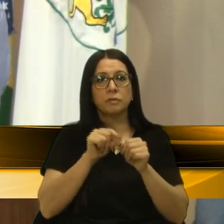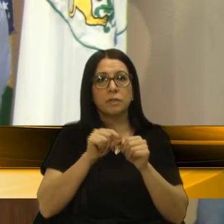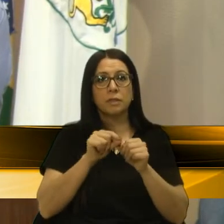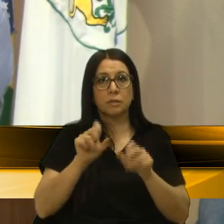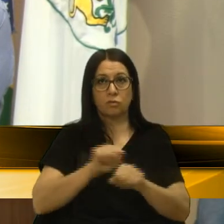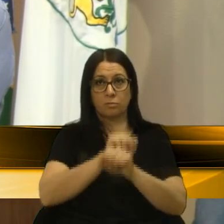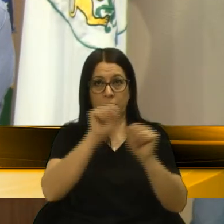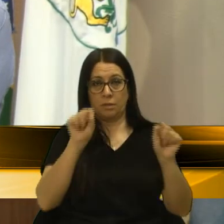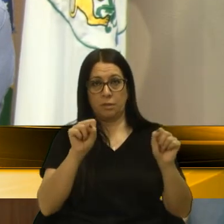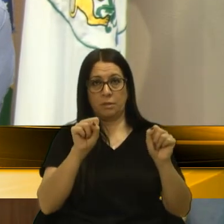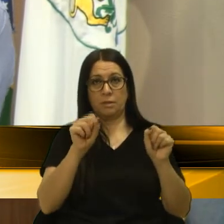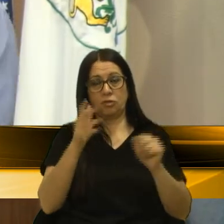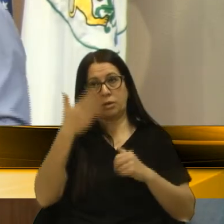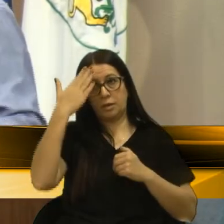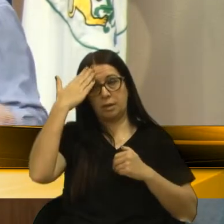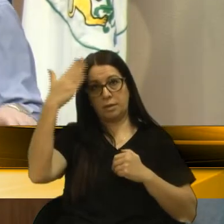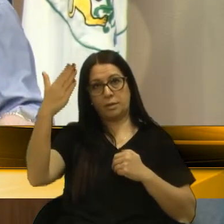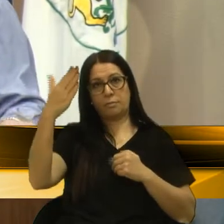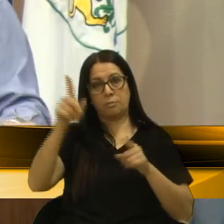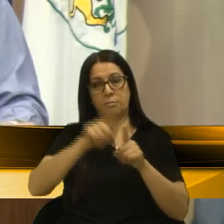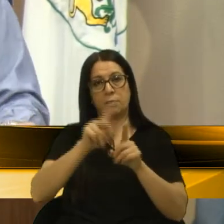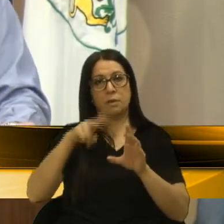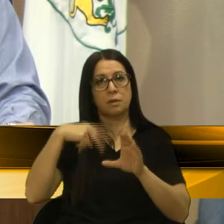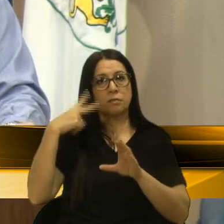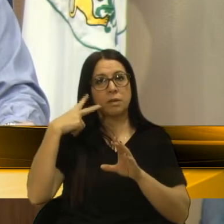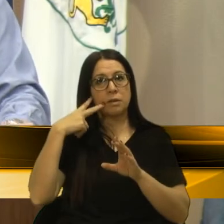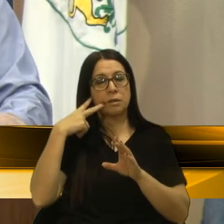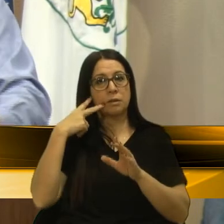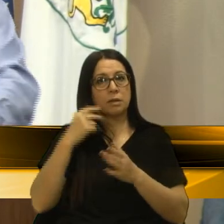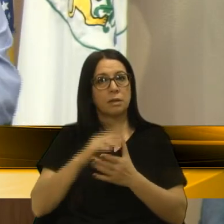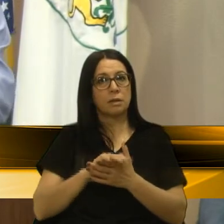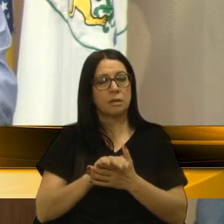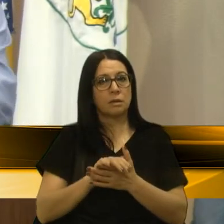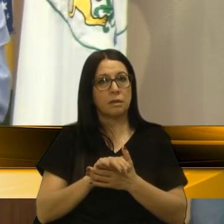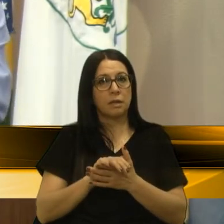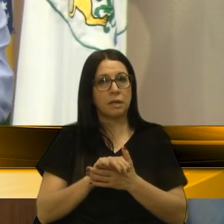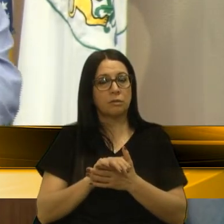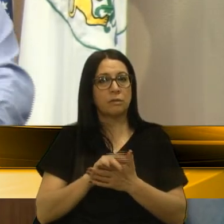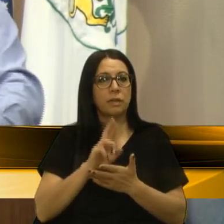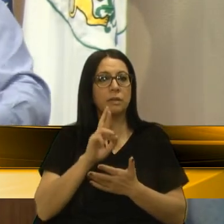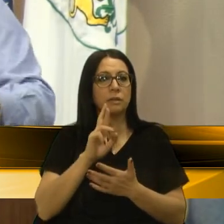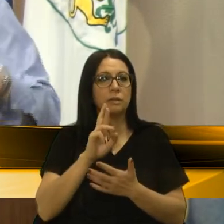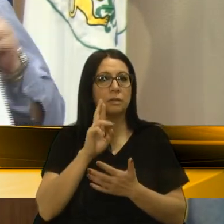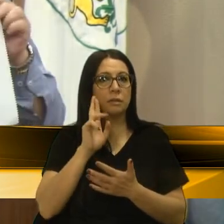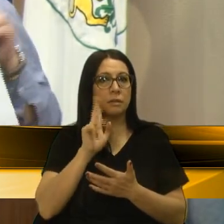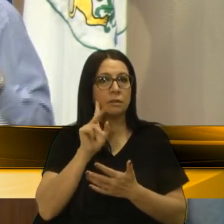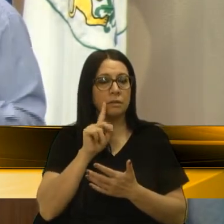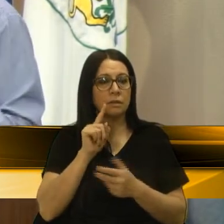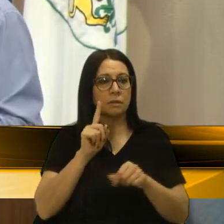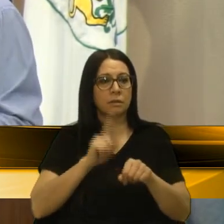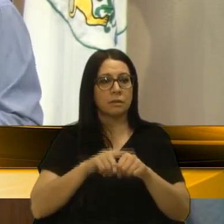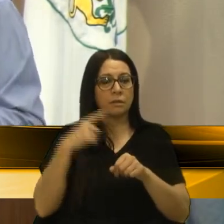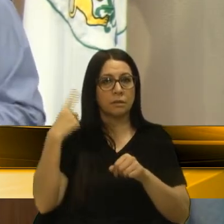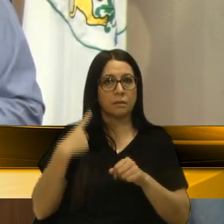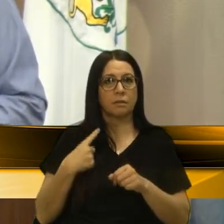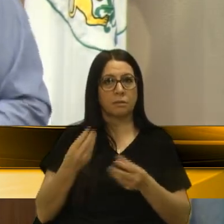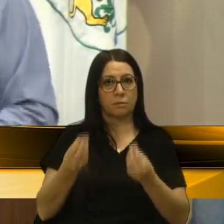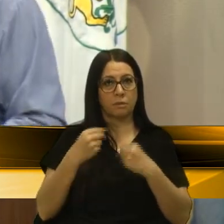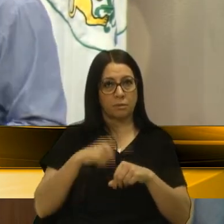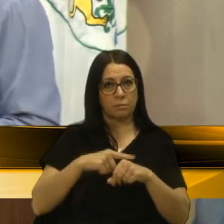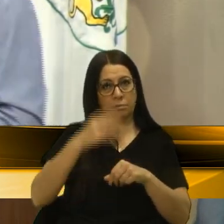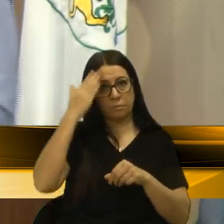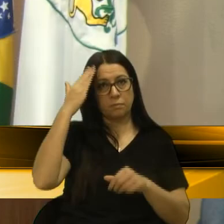manhã, já agradecendo o vereador Renato pela cedência do seu espaço e a vereadora Denise também. Muito obrigado.